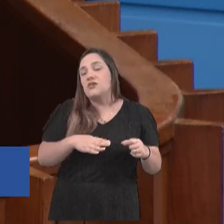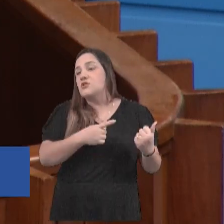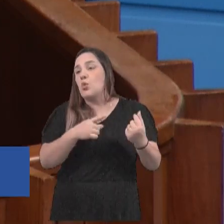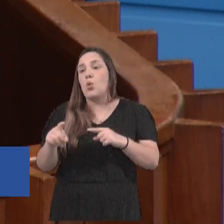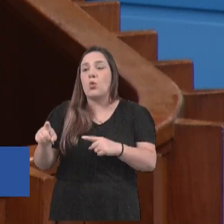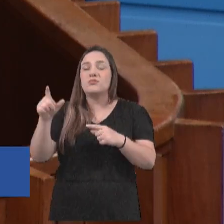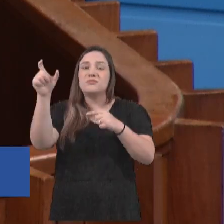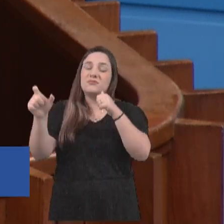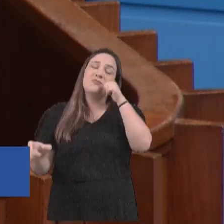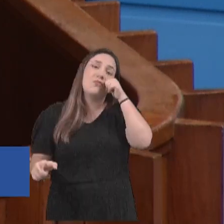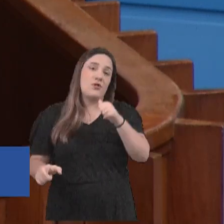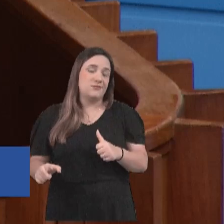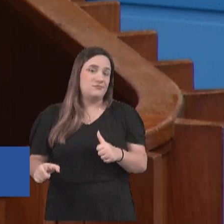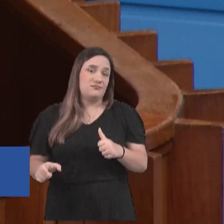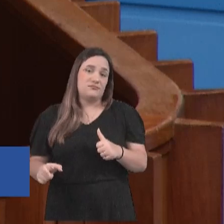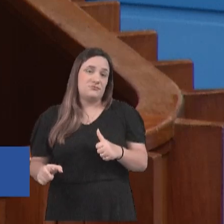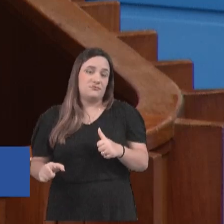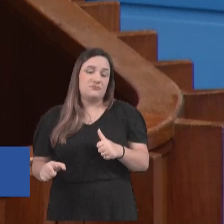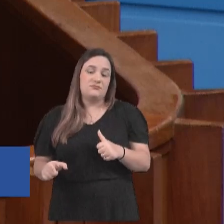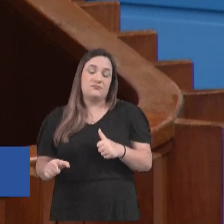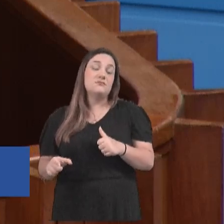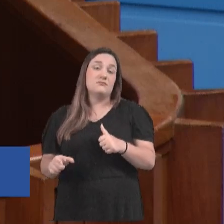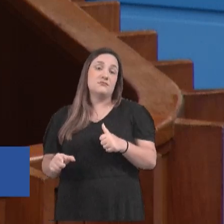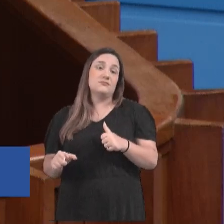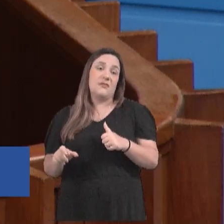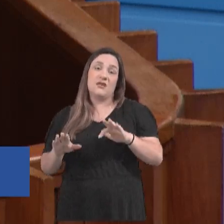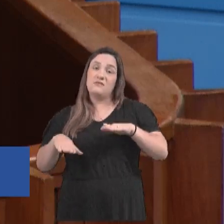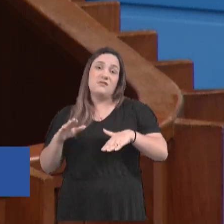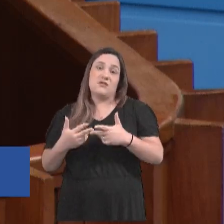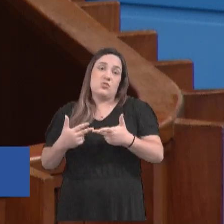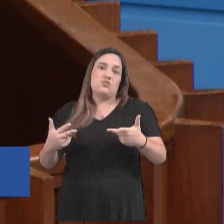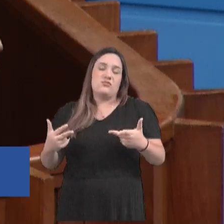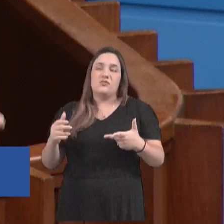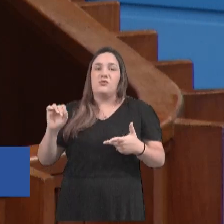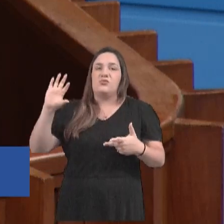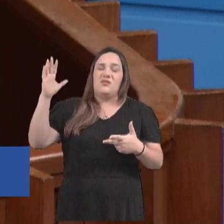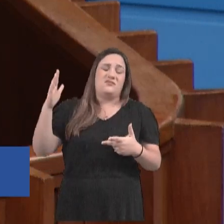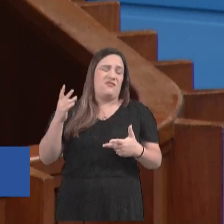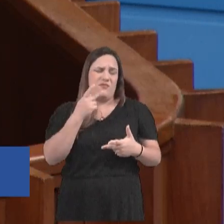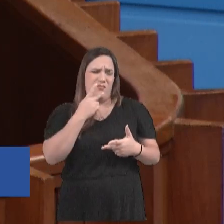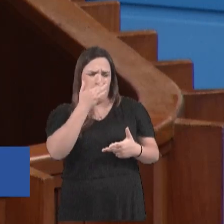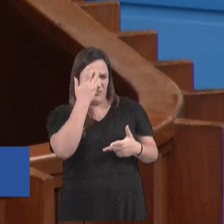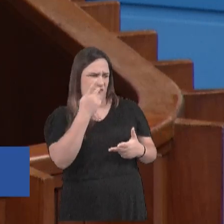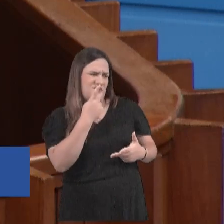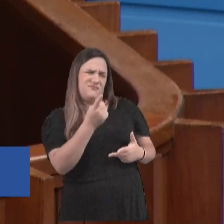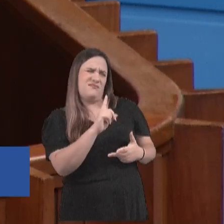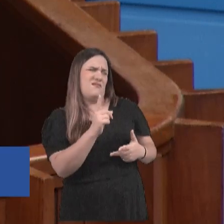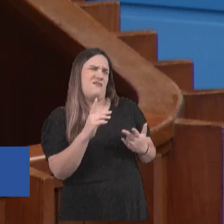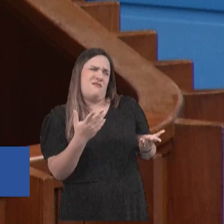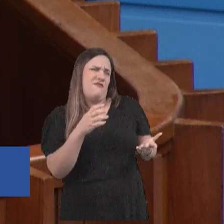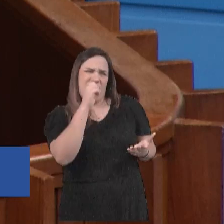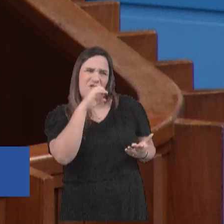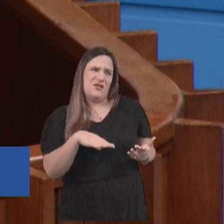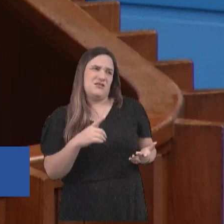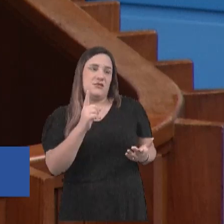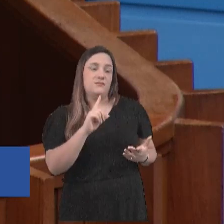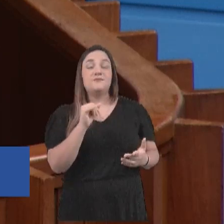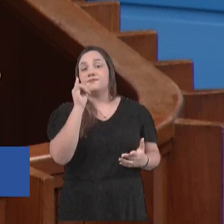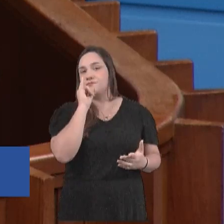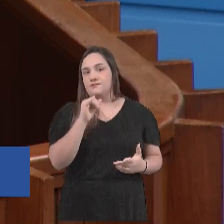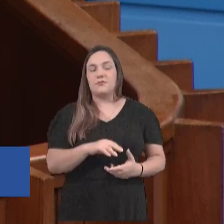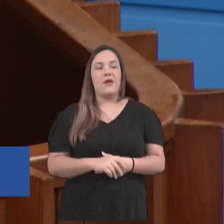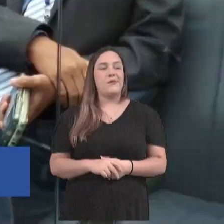violência contra as mulheres em determinadas ocasiões. Nós tivemos, por exemplo, no caso da Vanessa Ricardi,